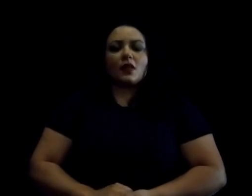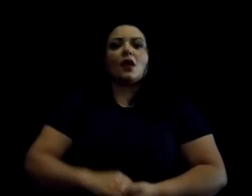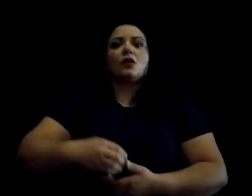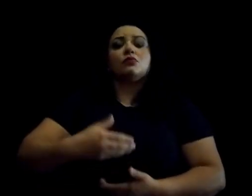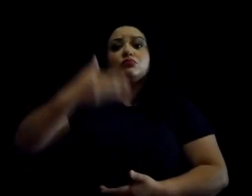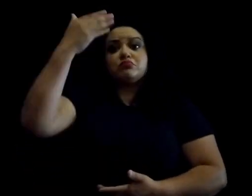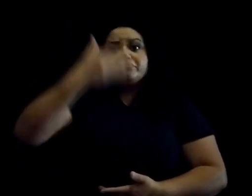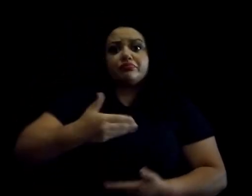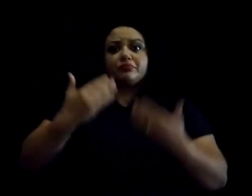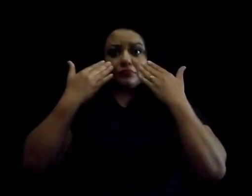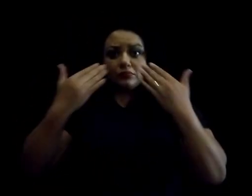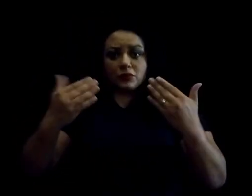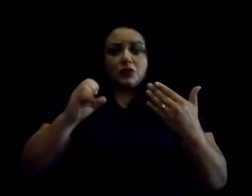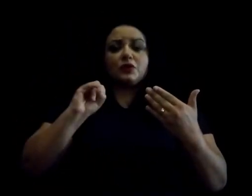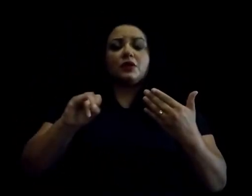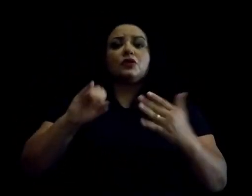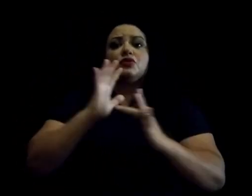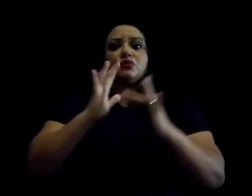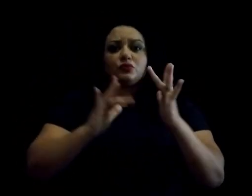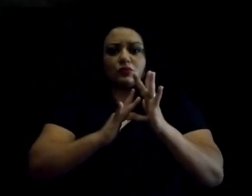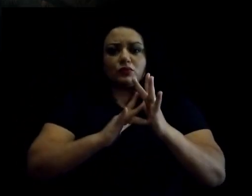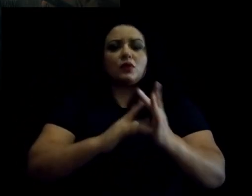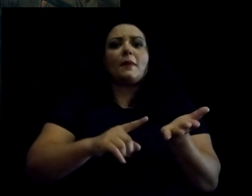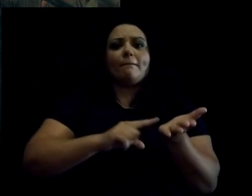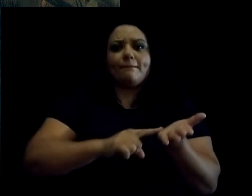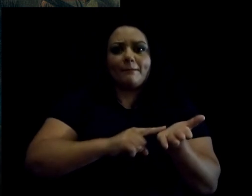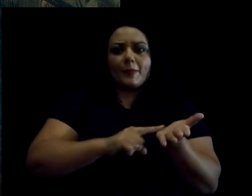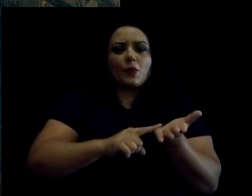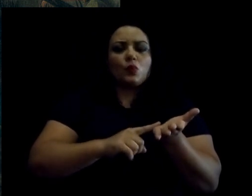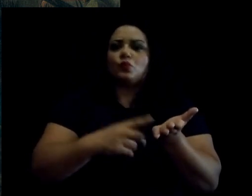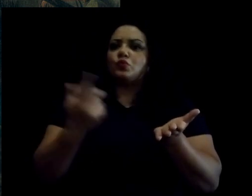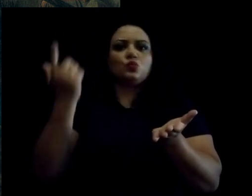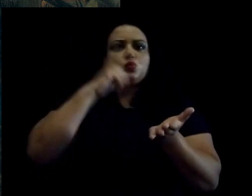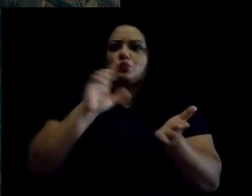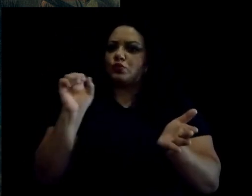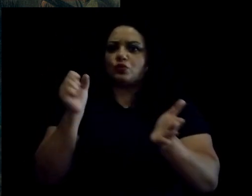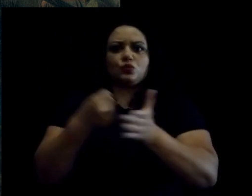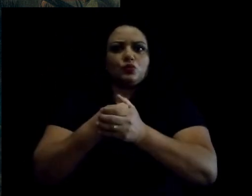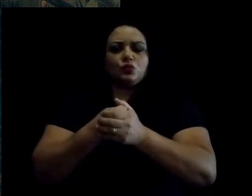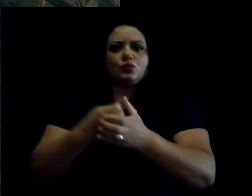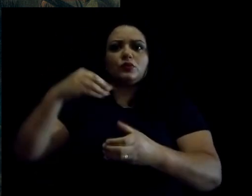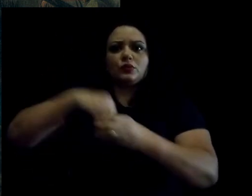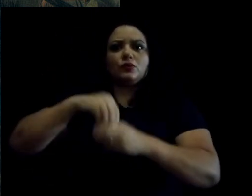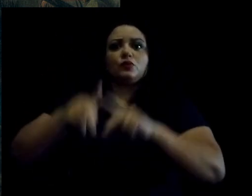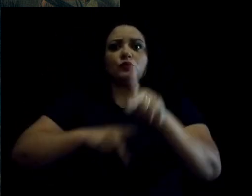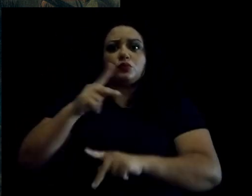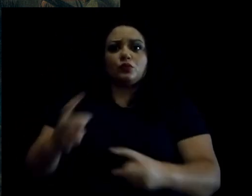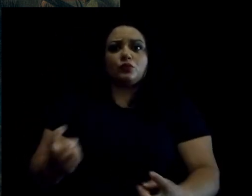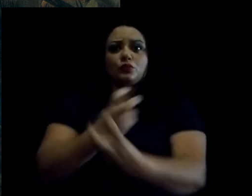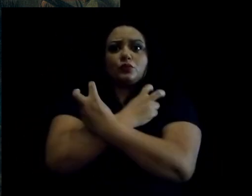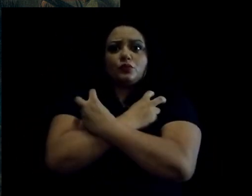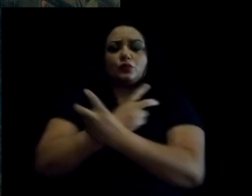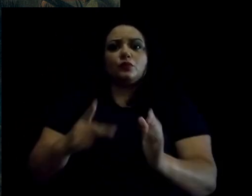É evidente que se Jesus e os seus fossem brancos, não teriam conseguido se esconder entre os egípcios negros sem serem